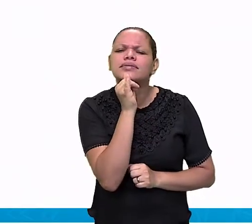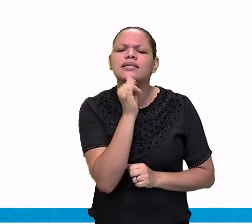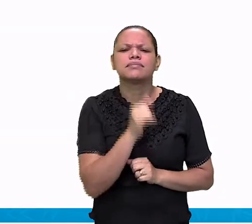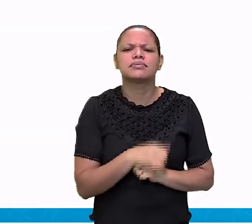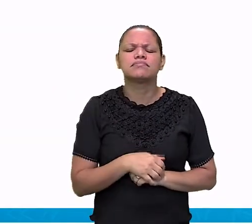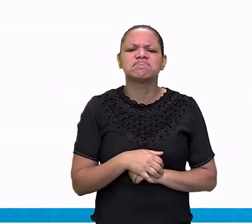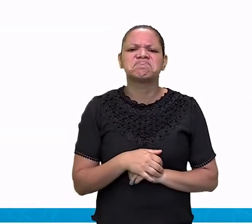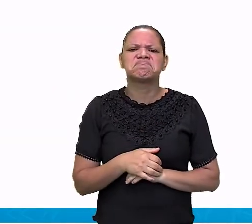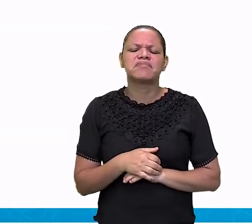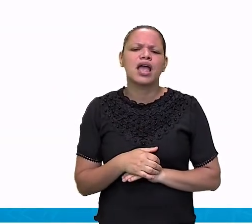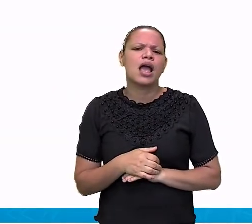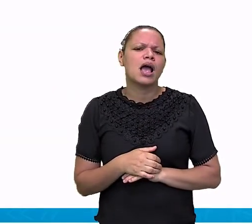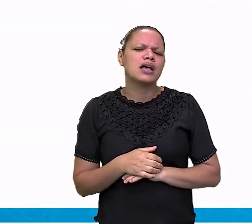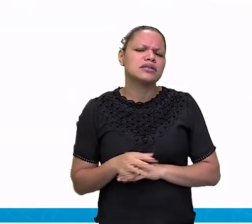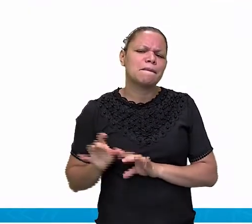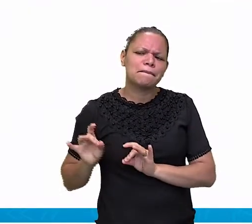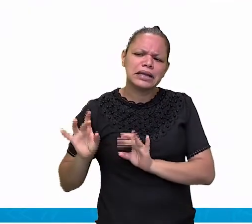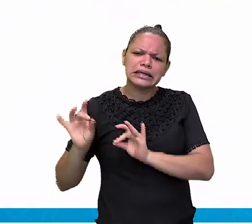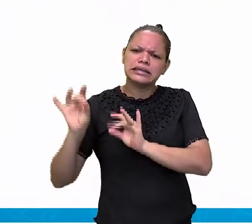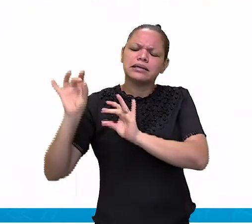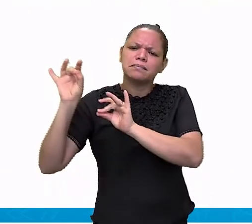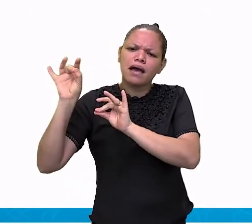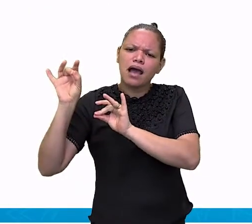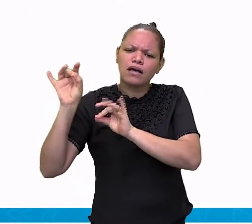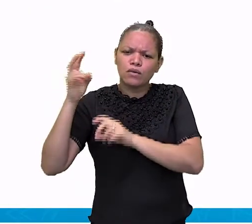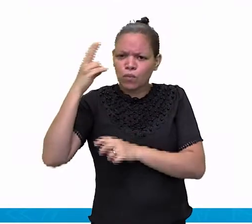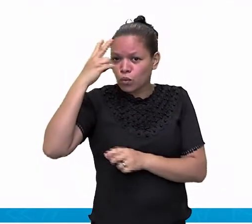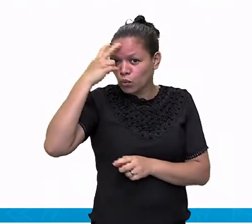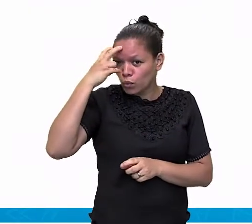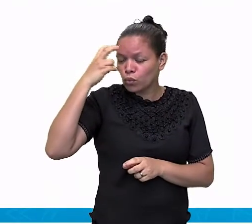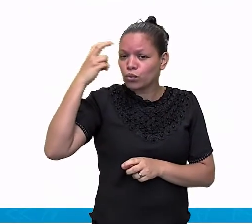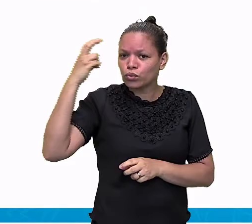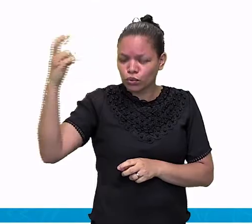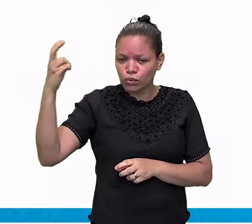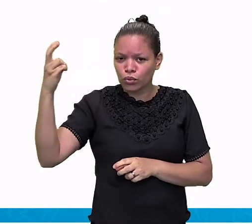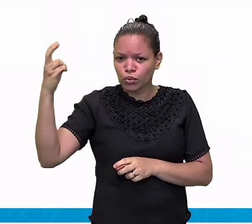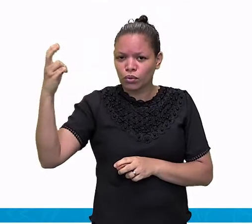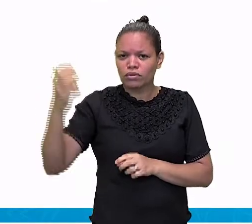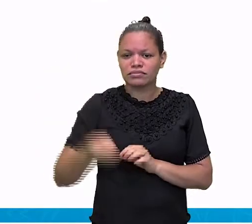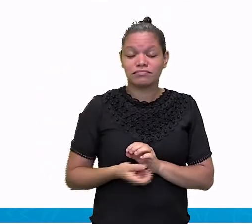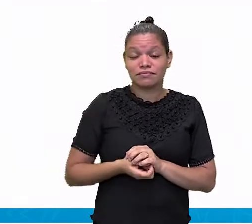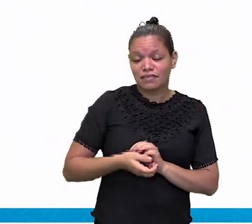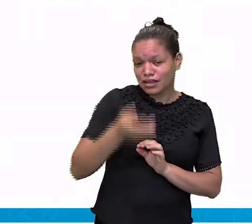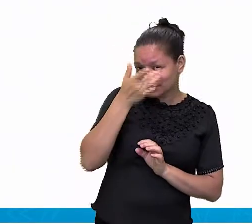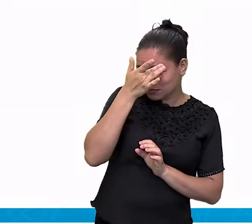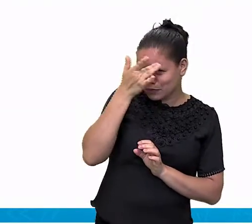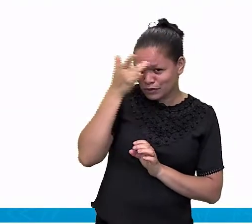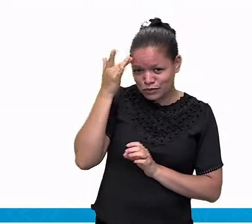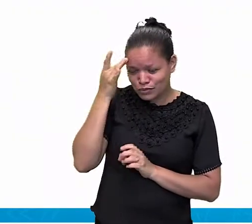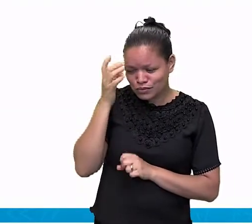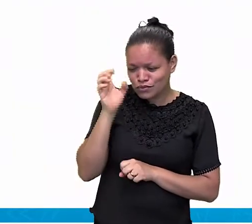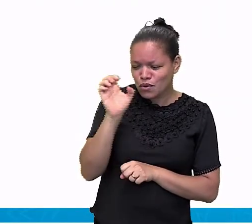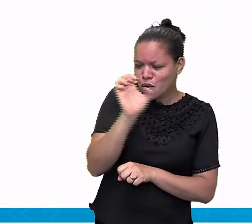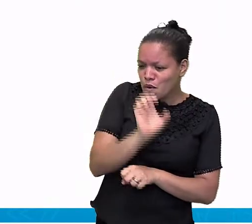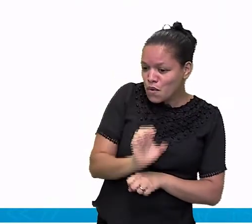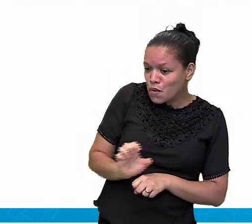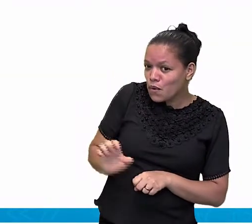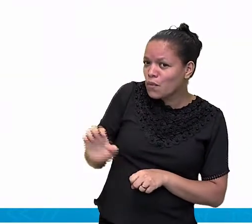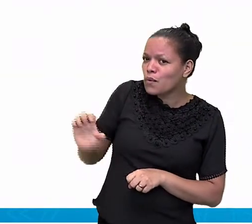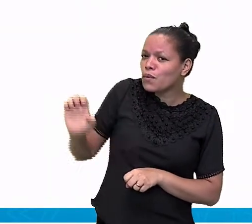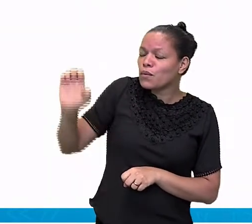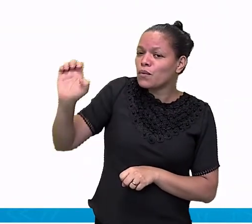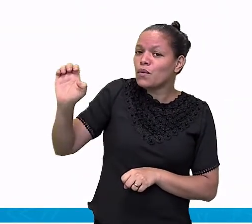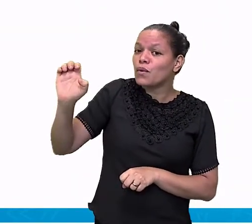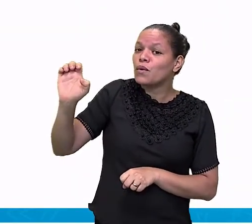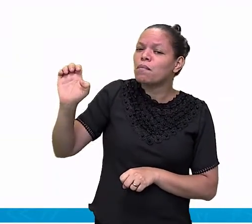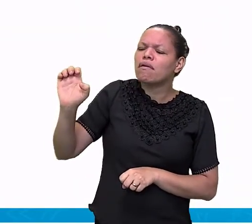disseminadoras. Primeiro são os colonizadores europeus. Ao descobrir o Brasil, Portugal veio colonizar a